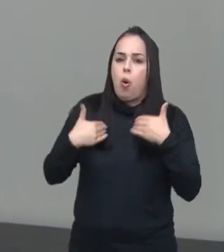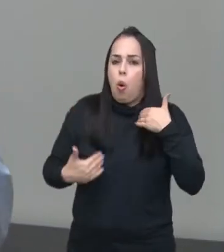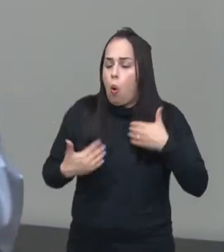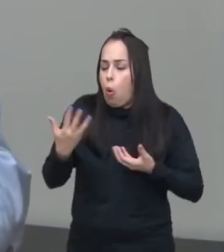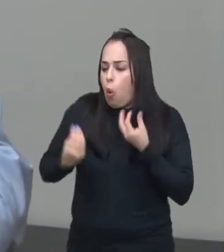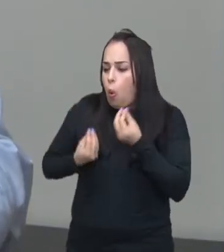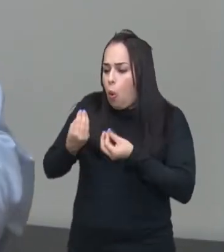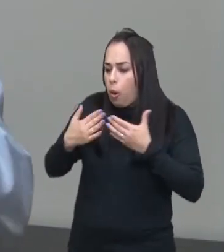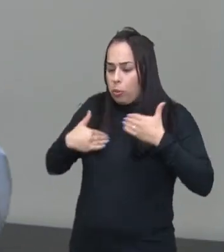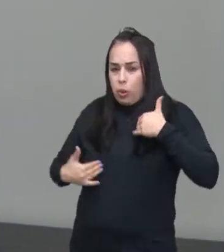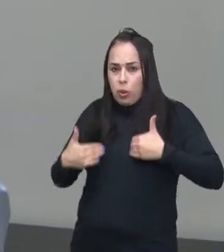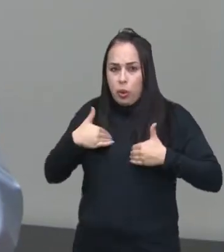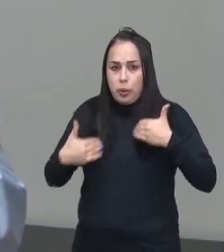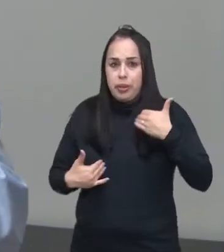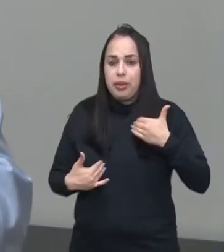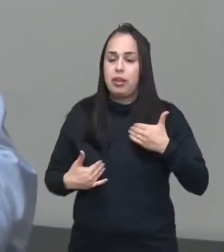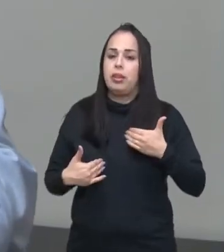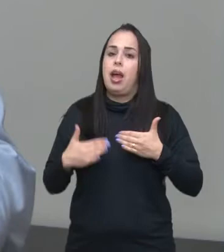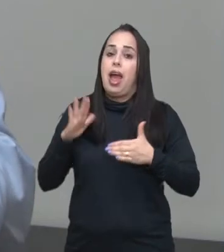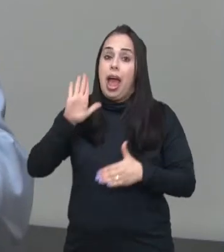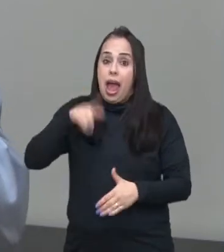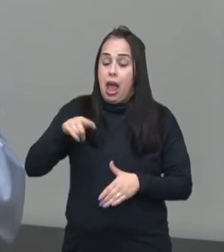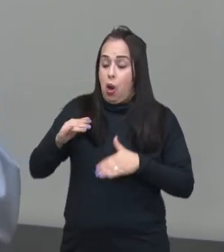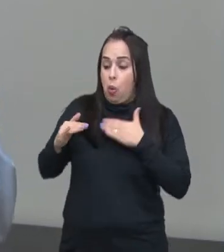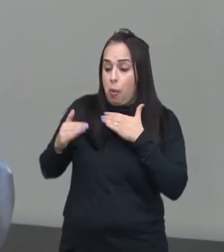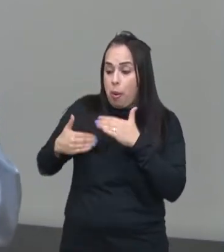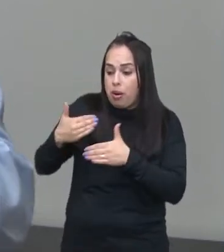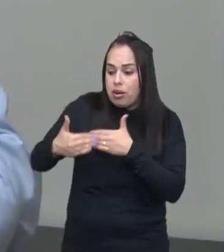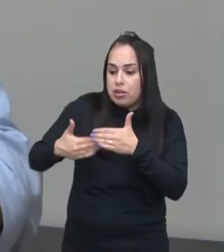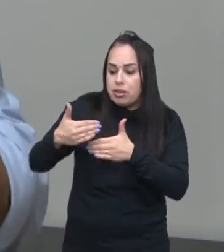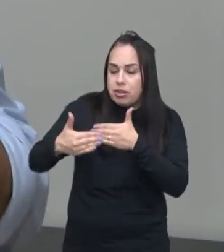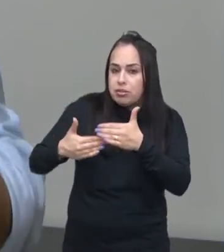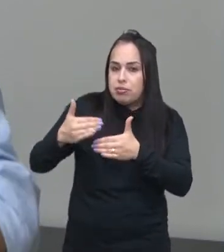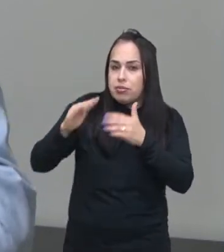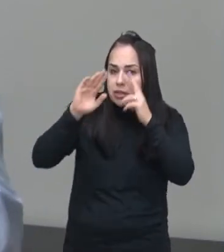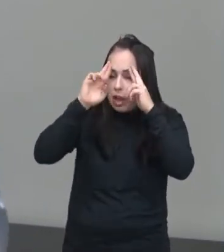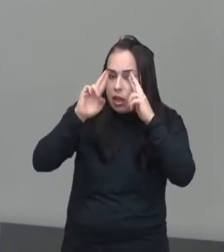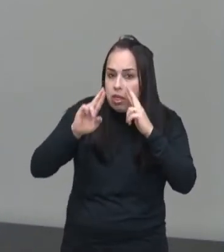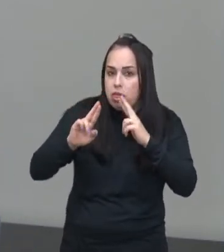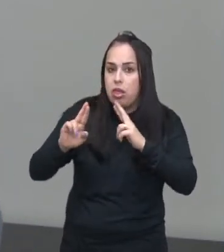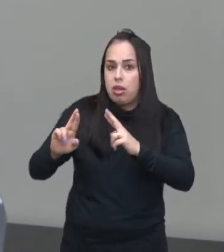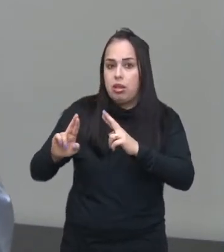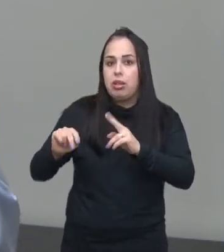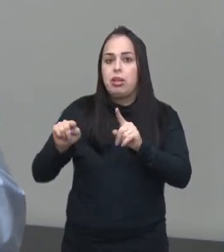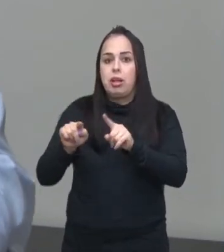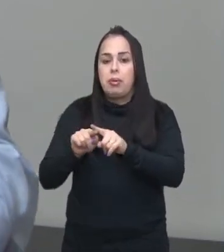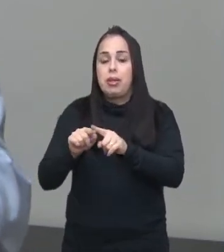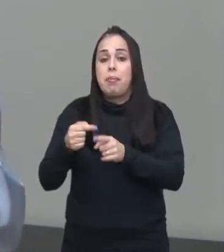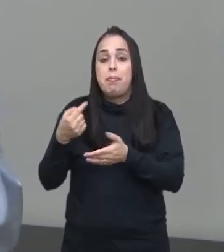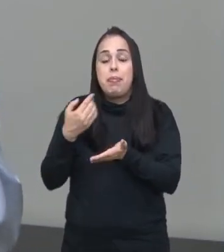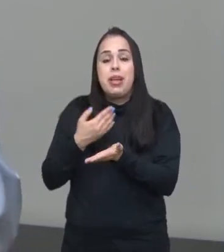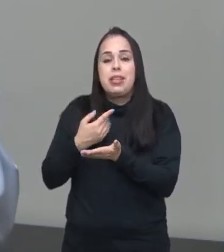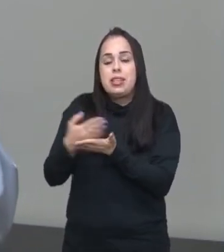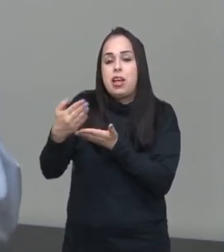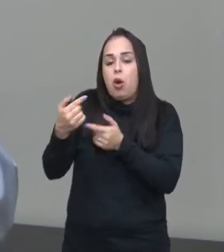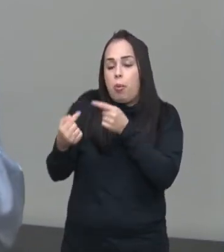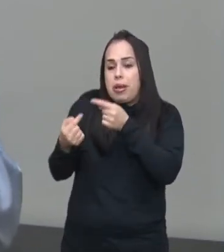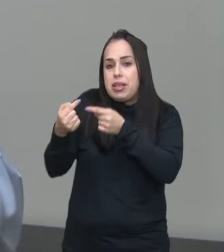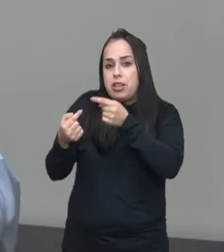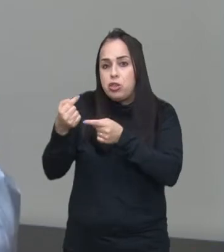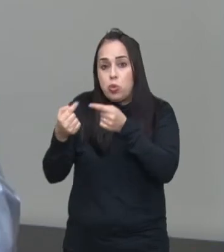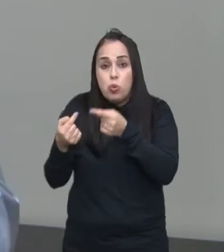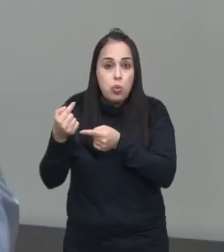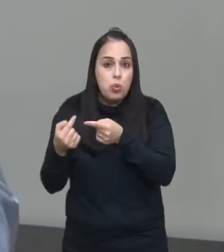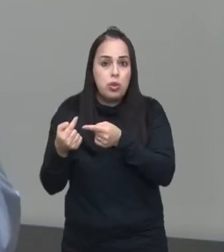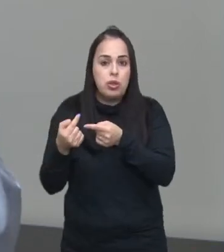pelo pai, pela mãe ou por alguém de confiança. Então, todos esses processos, respeitando a faixa etária de cada criança, tem que ser começar a discutir